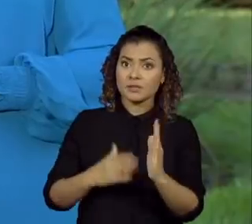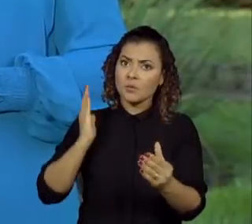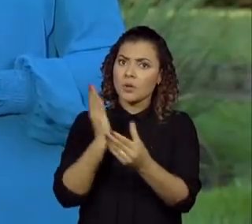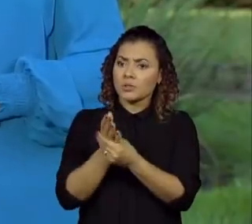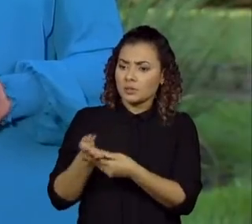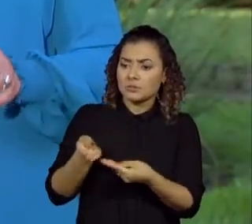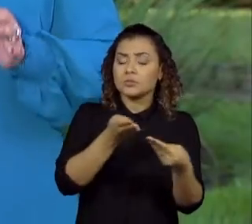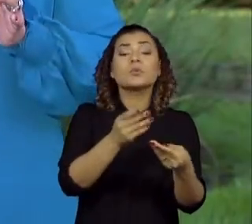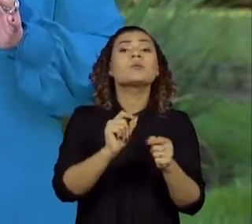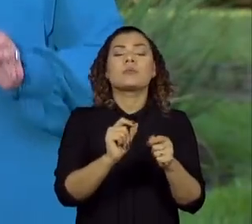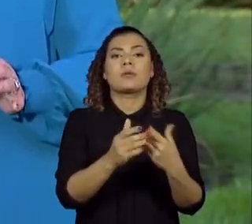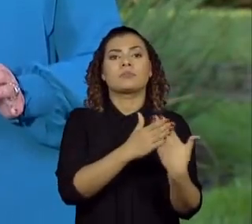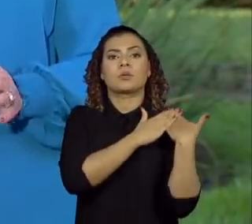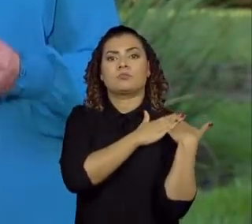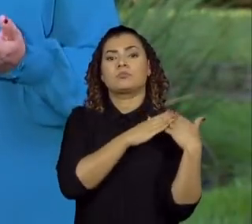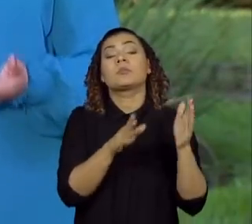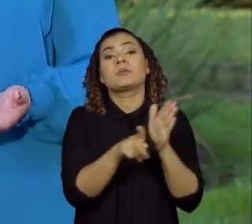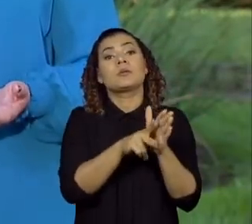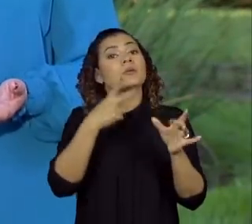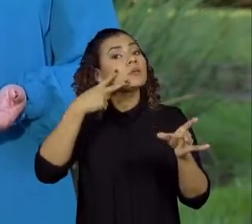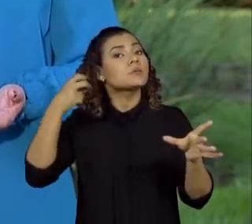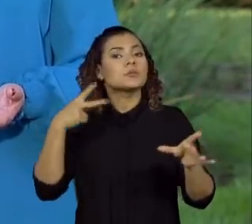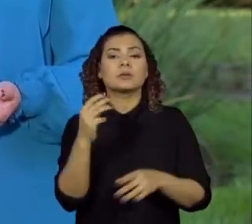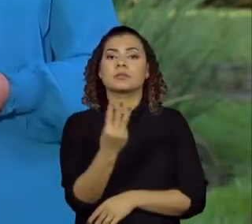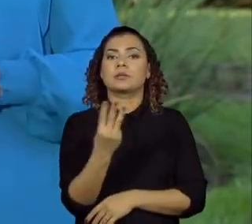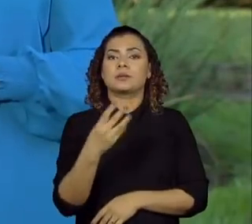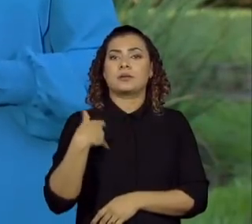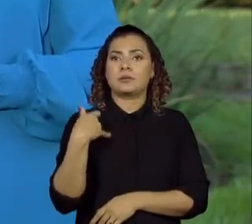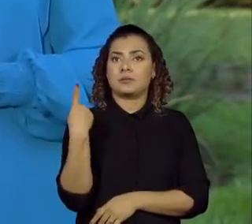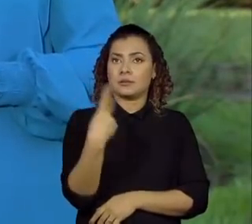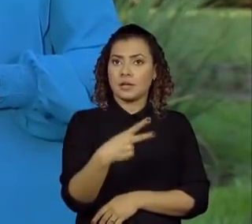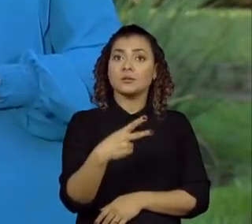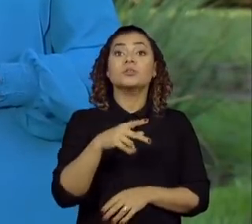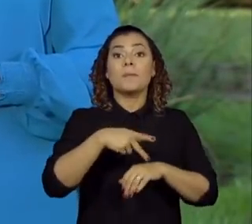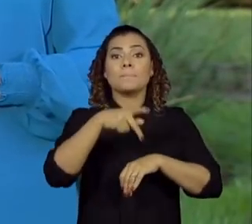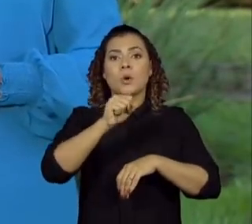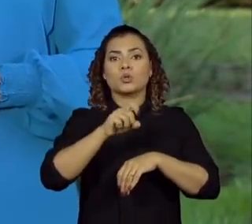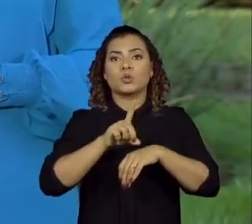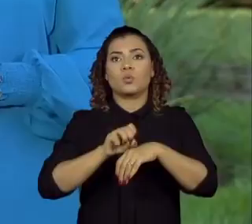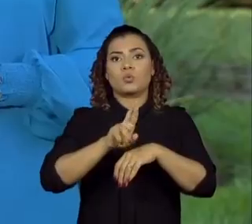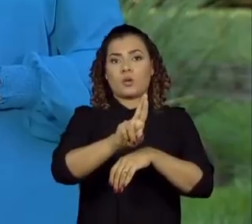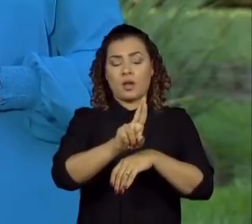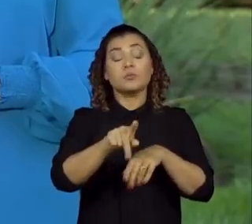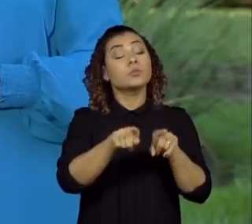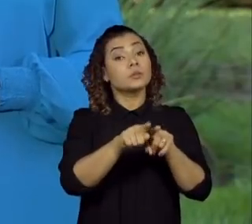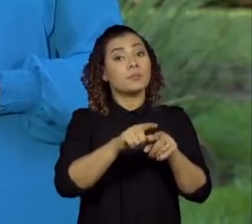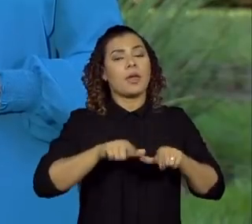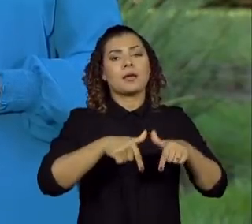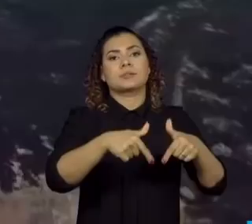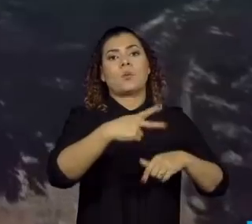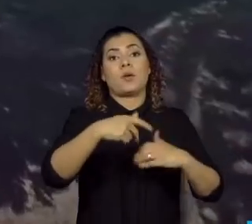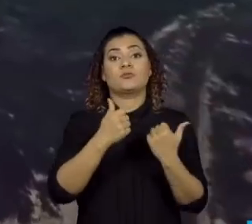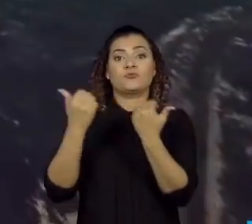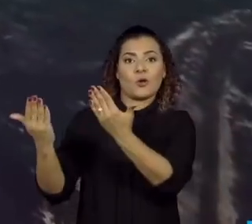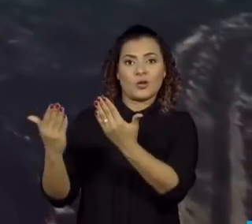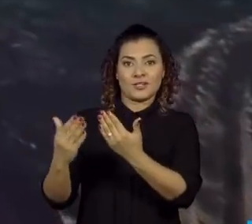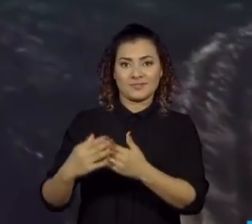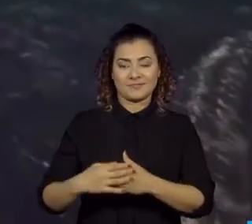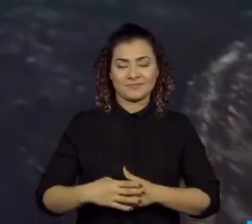é conduzido por um indígena de 33 anos com pós-doutorado e atuação no exterior.